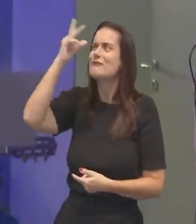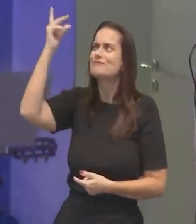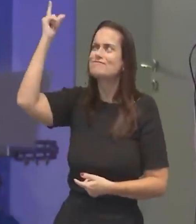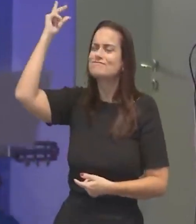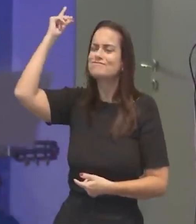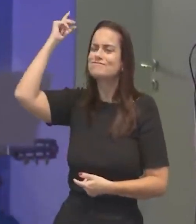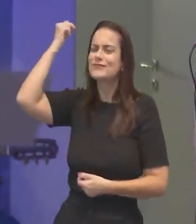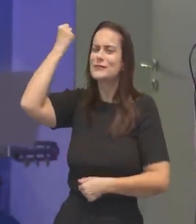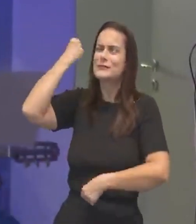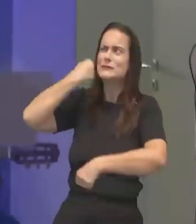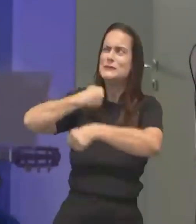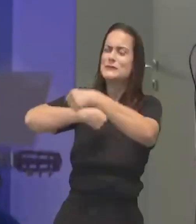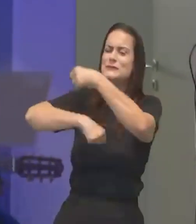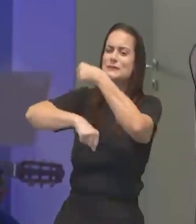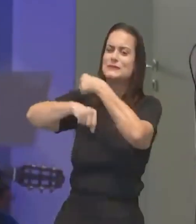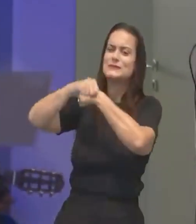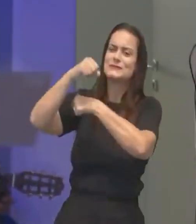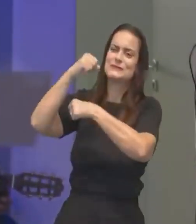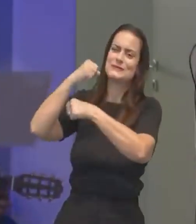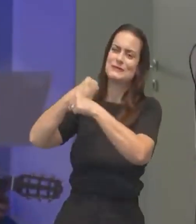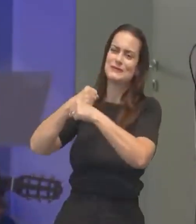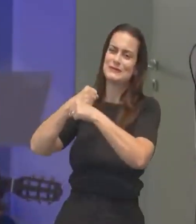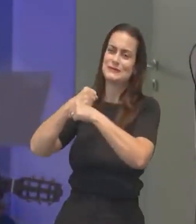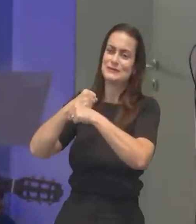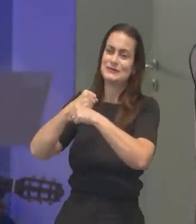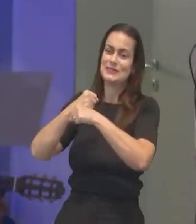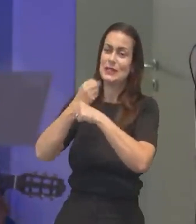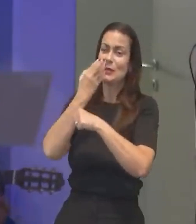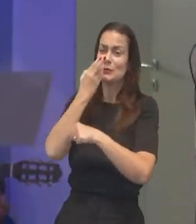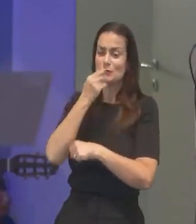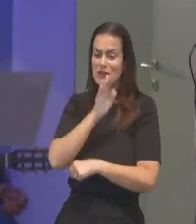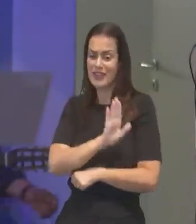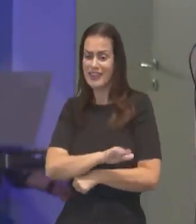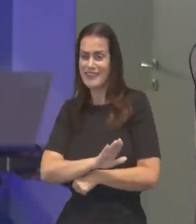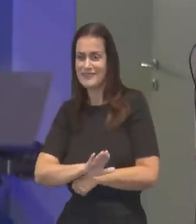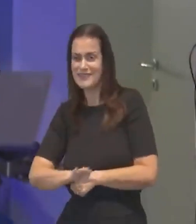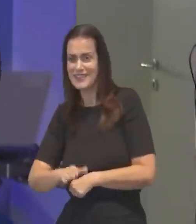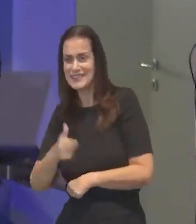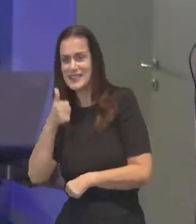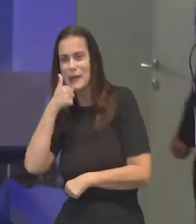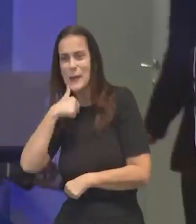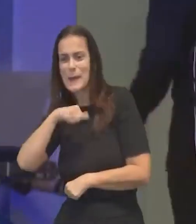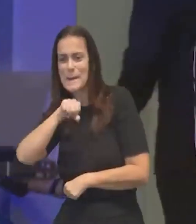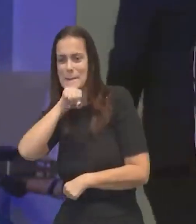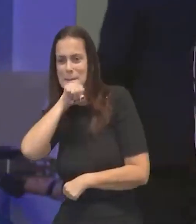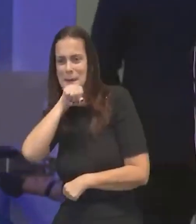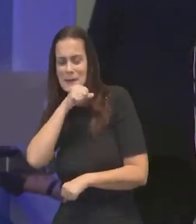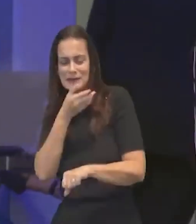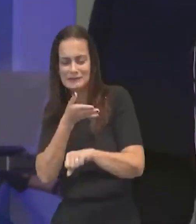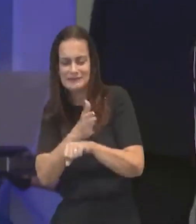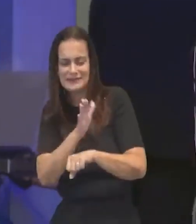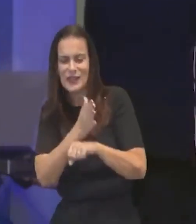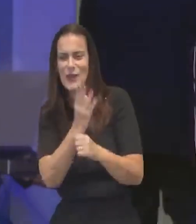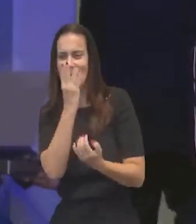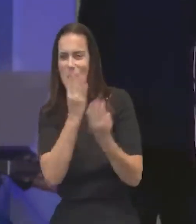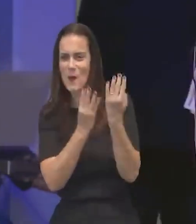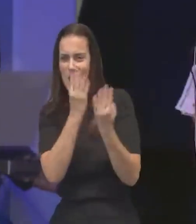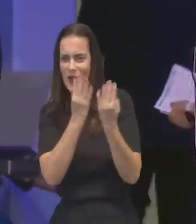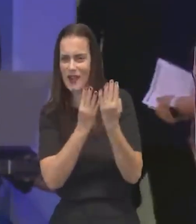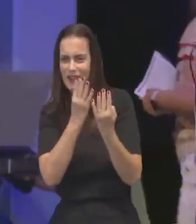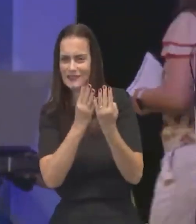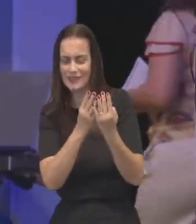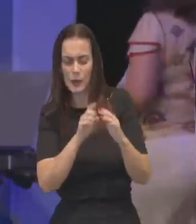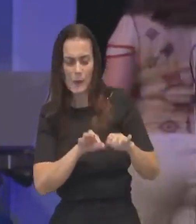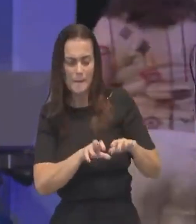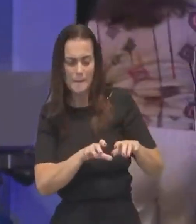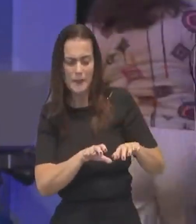a tantos anos atrás, quando desde a minha infância, a minha mãe ali ensaiando o coro e eu deitava debaixo do piano,